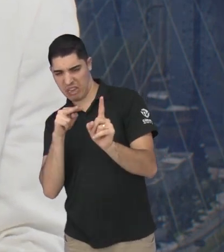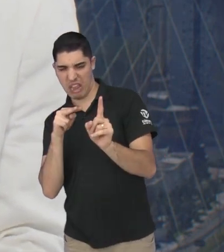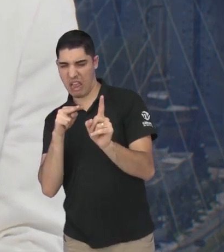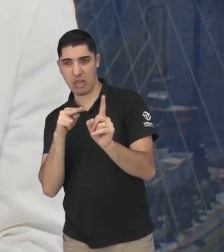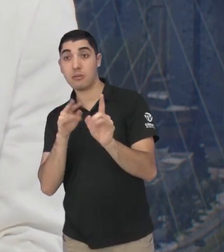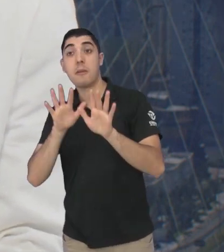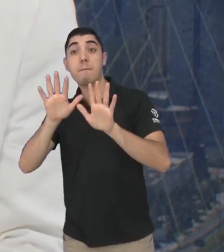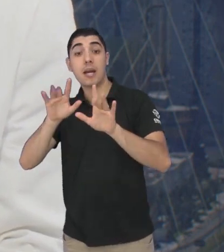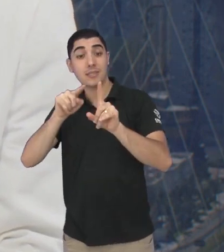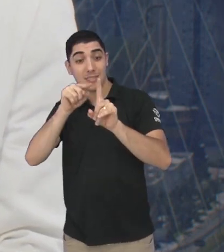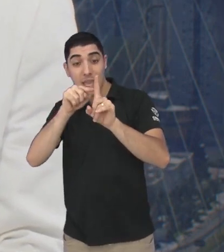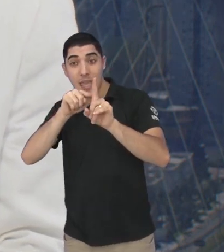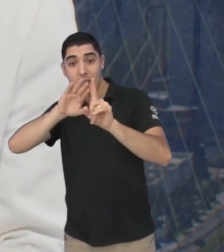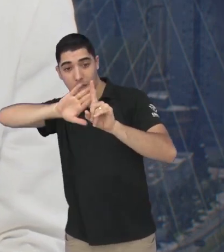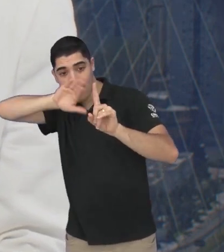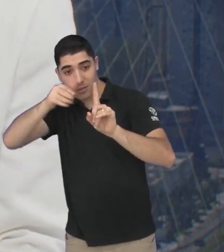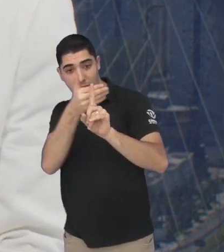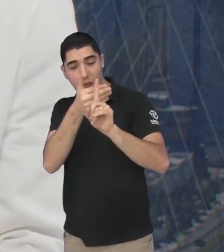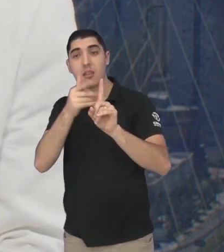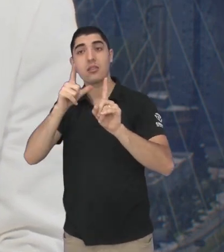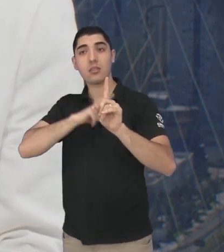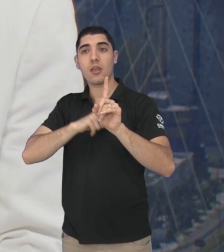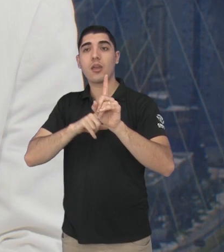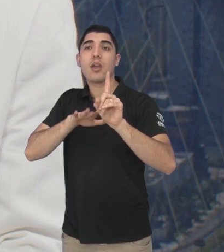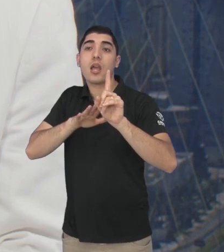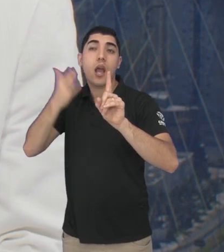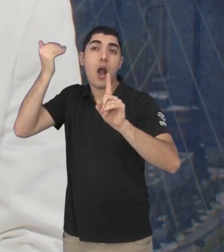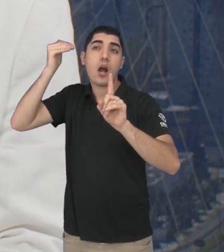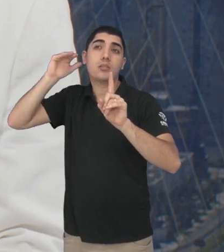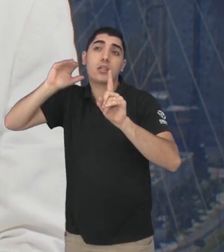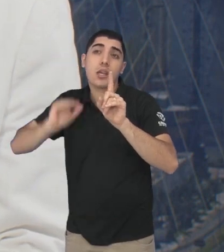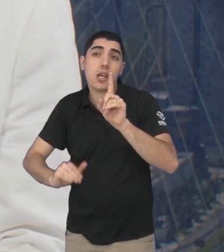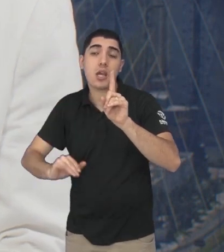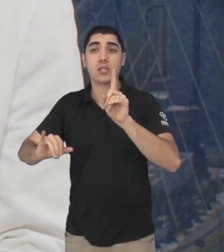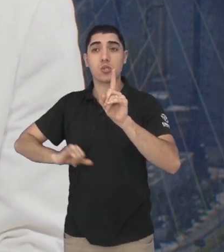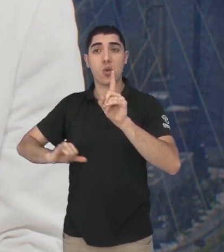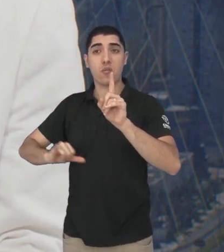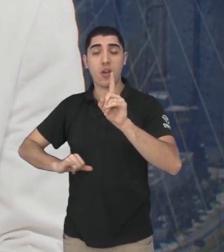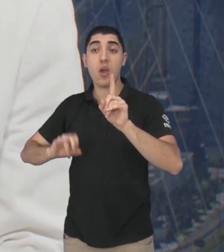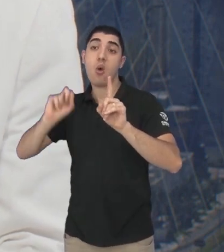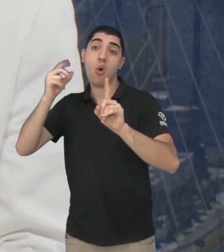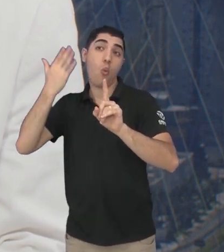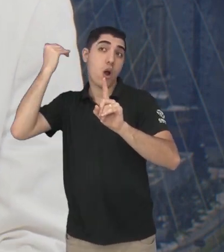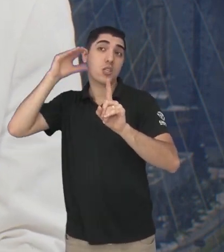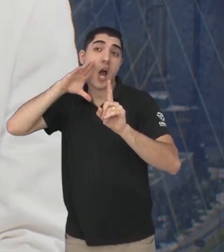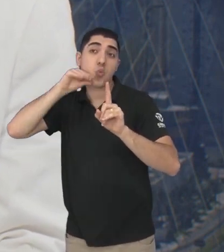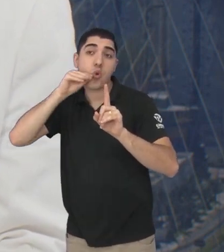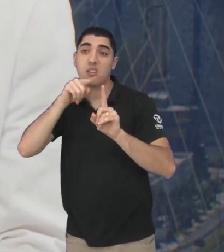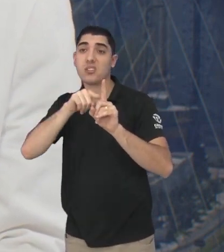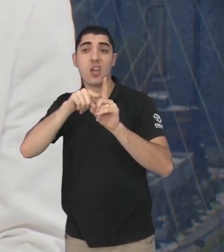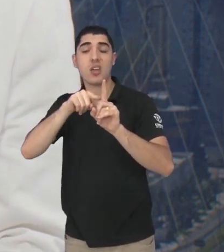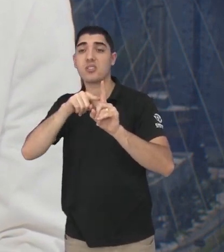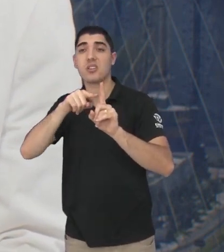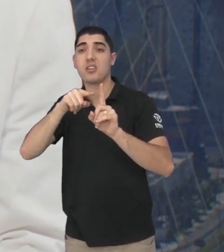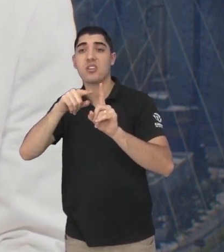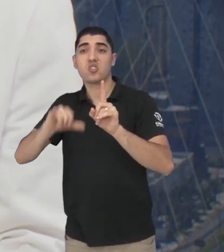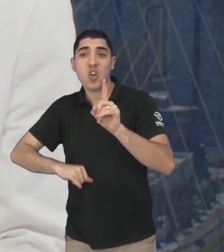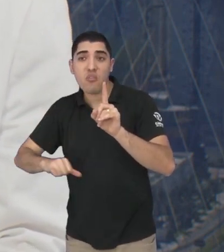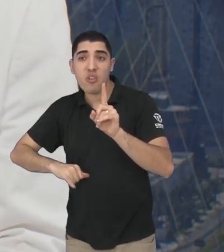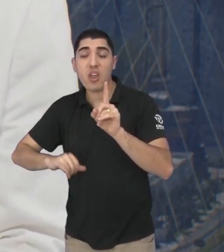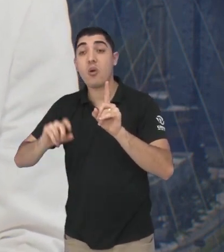mas por trás daquele ser humano existe às vezes uma criança machucada, um adolescente que não foi entendido e um